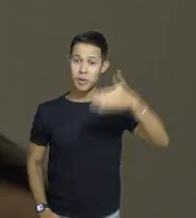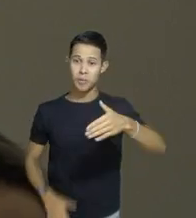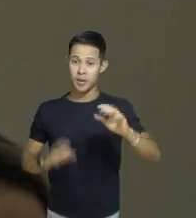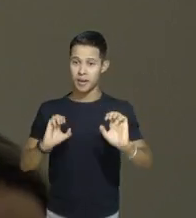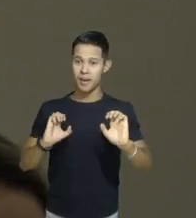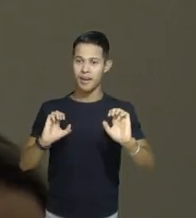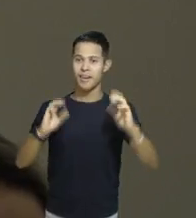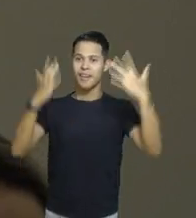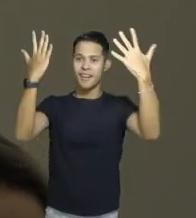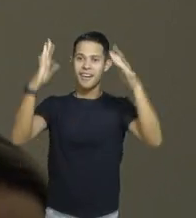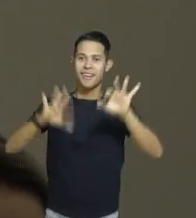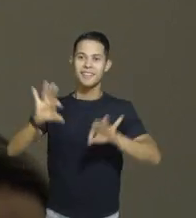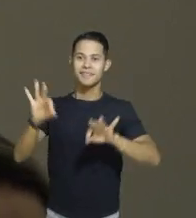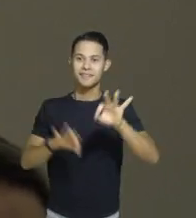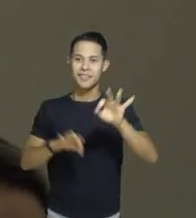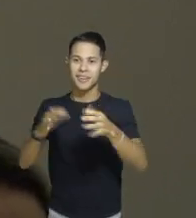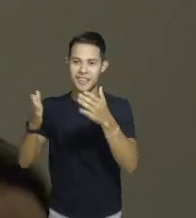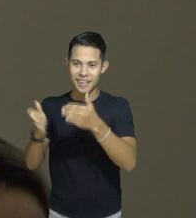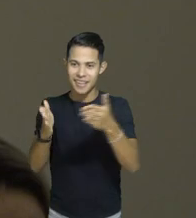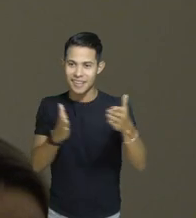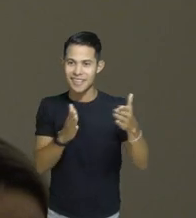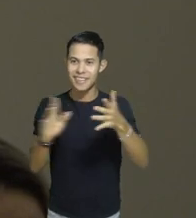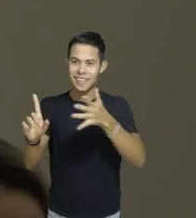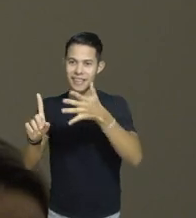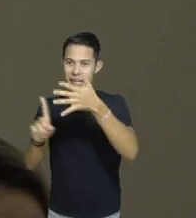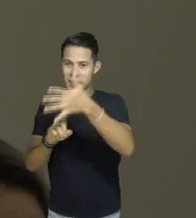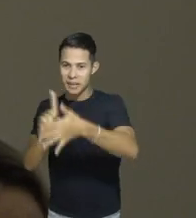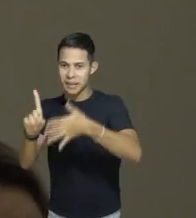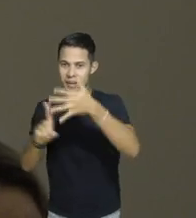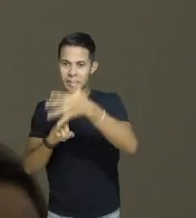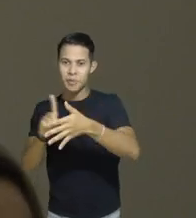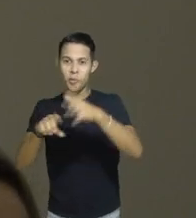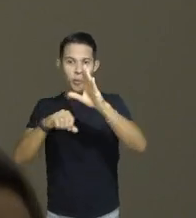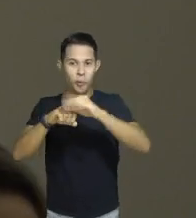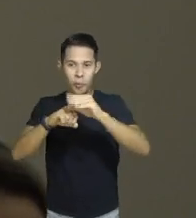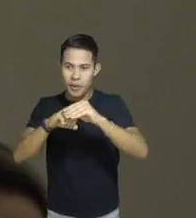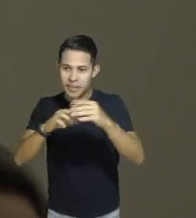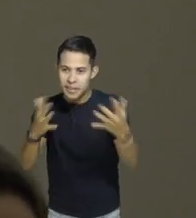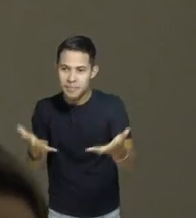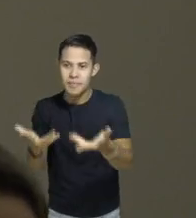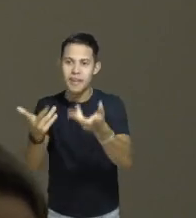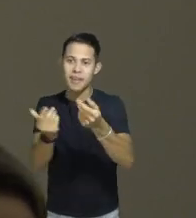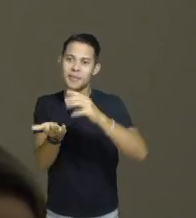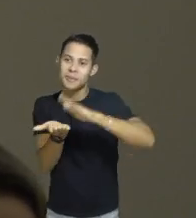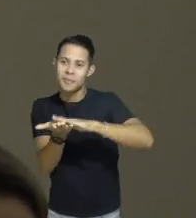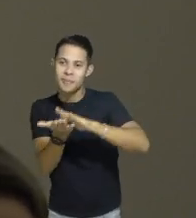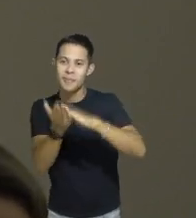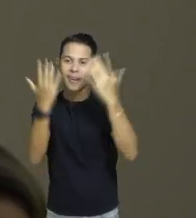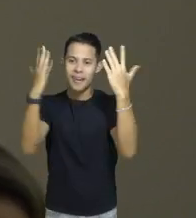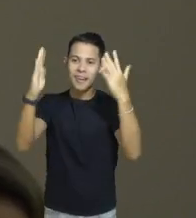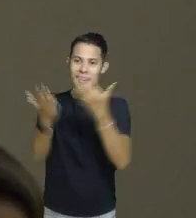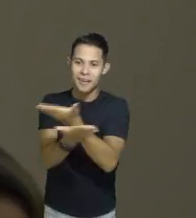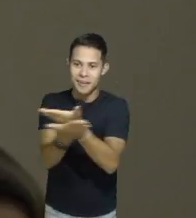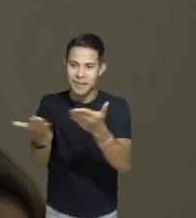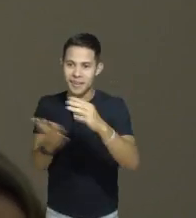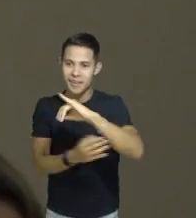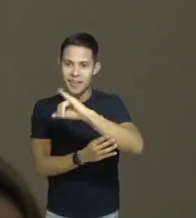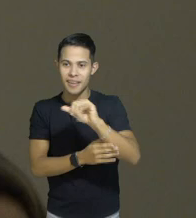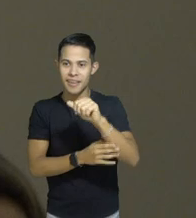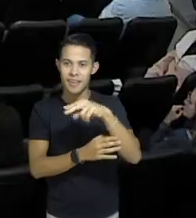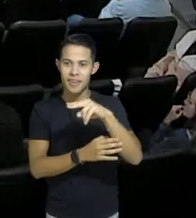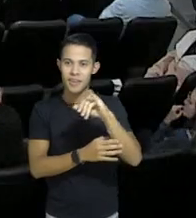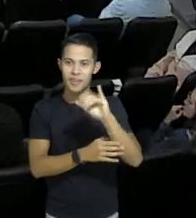organizado com os palestrantes, né? Com tanto conhecimento. Meus parabéns, Janice, meus parabéns, Lucimara.